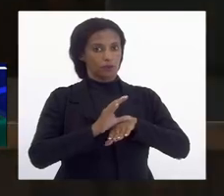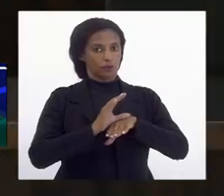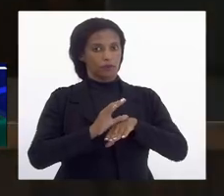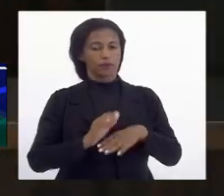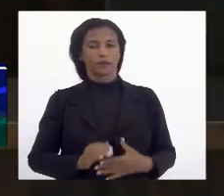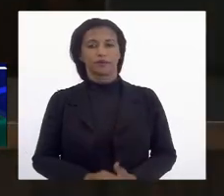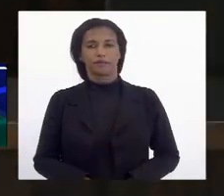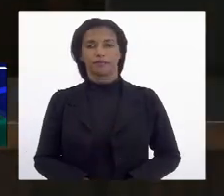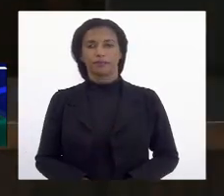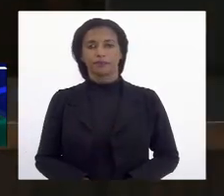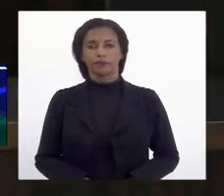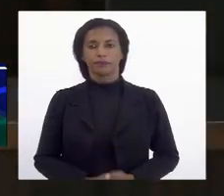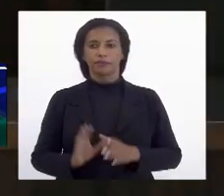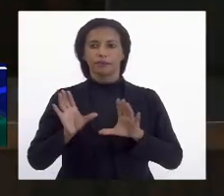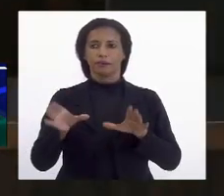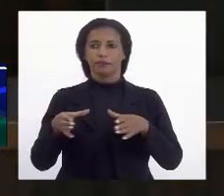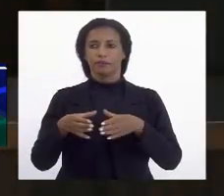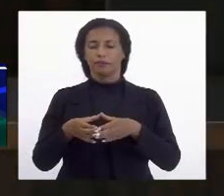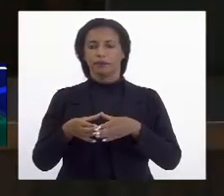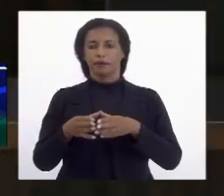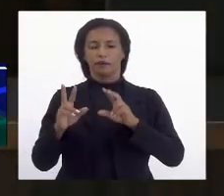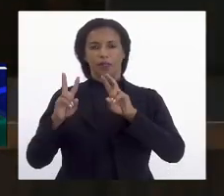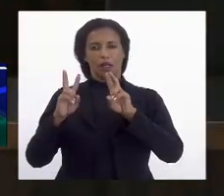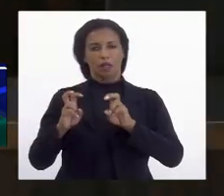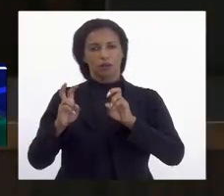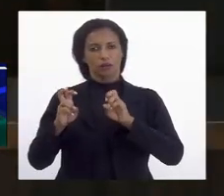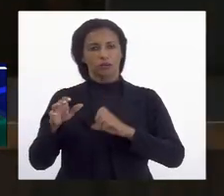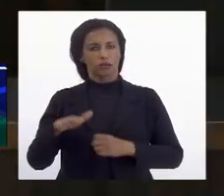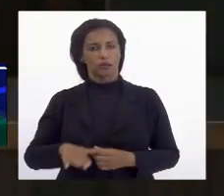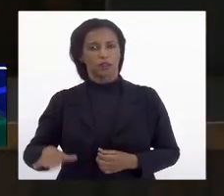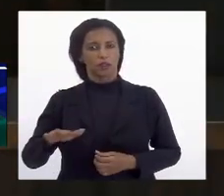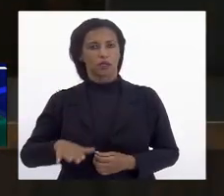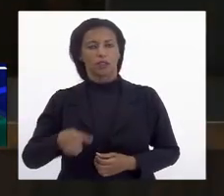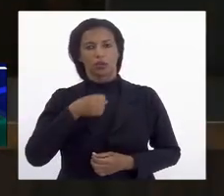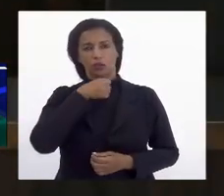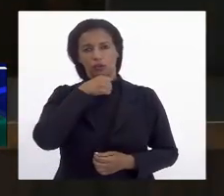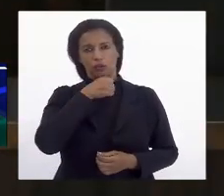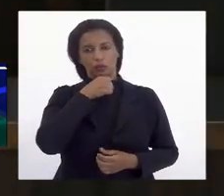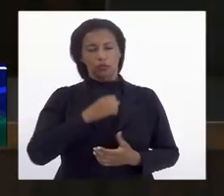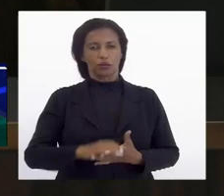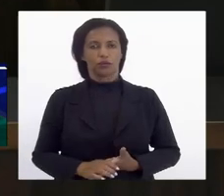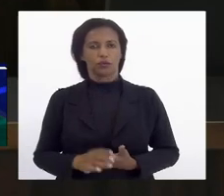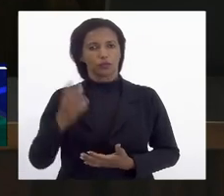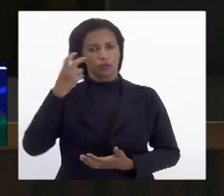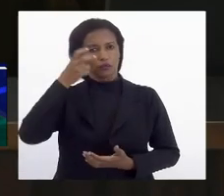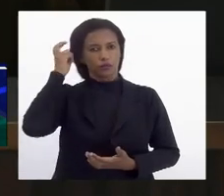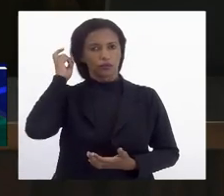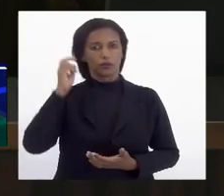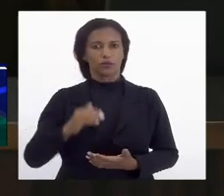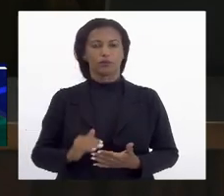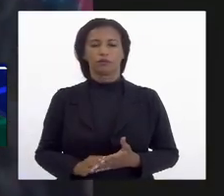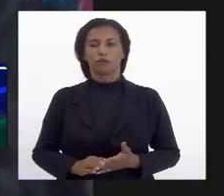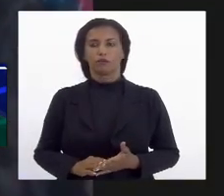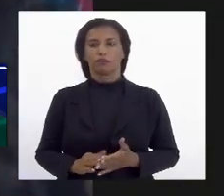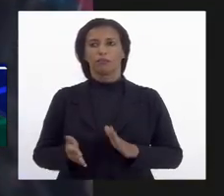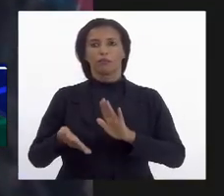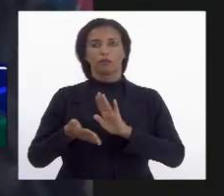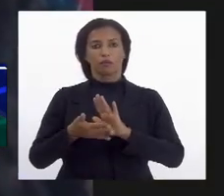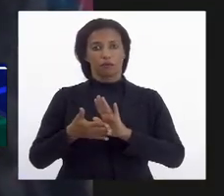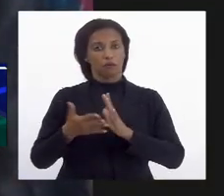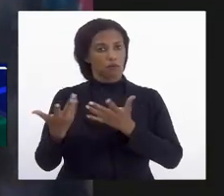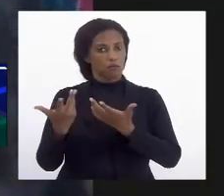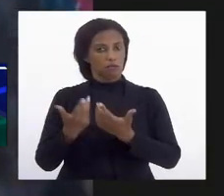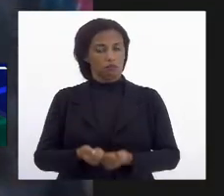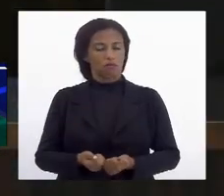pela comissão de assunto da criança e do adolescente e idoso deputado Rosane Félix parecer favorável senhora